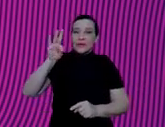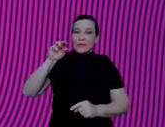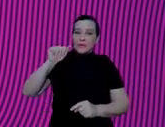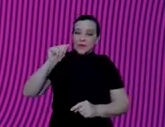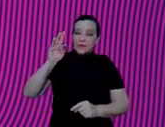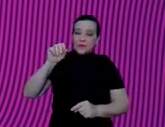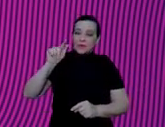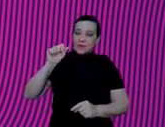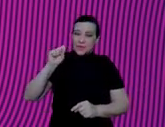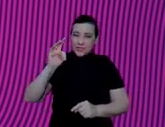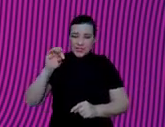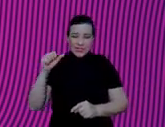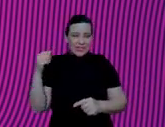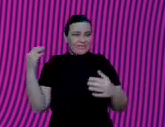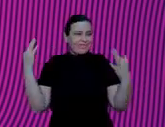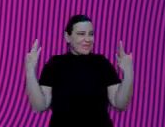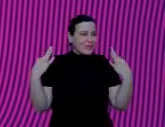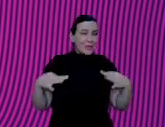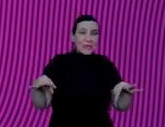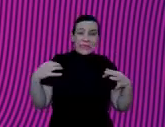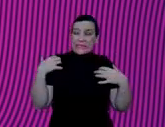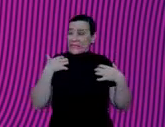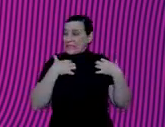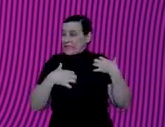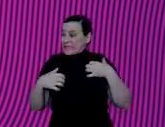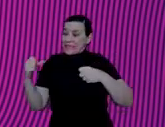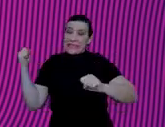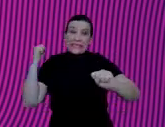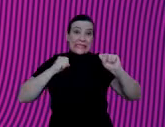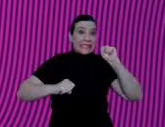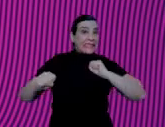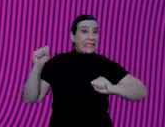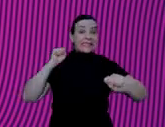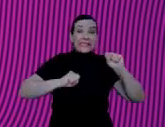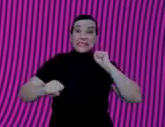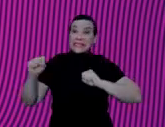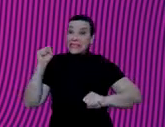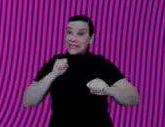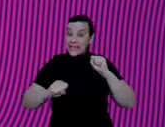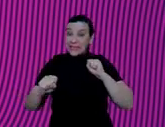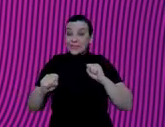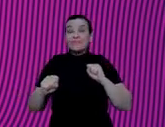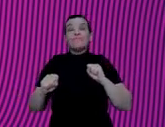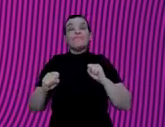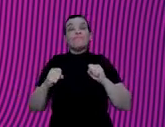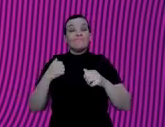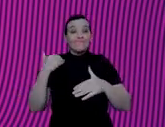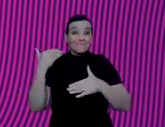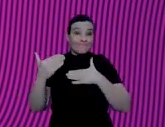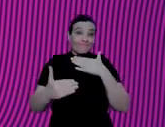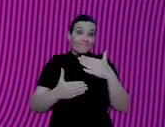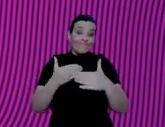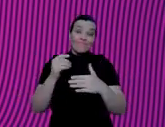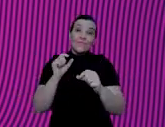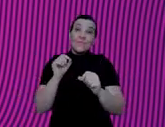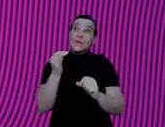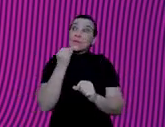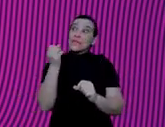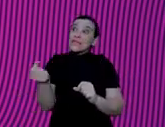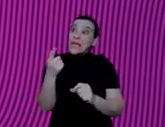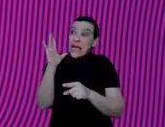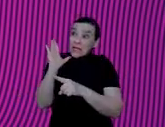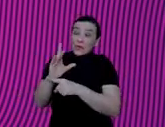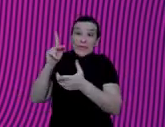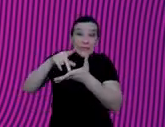dor, angústia e ansiedade, e tem respostas parciais. E aí o tratamento da dor,